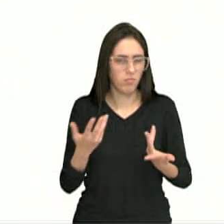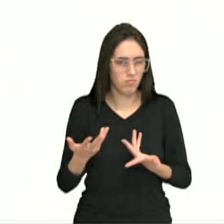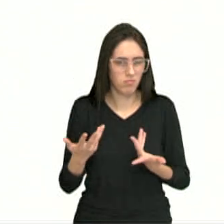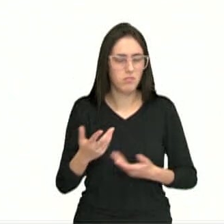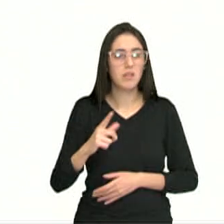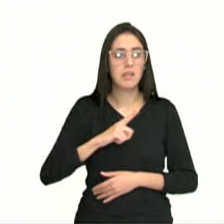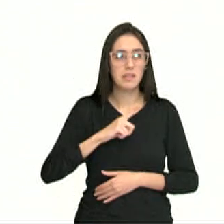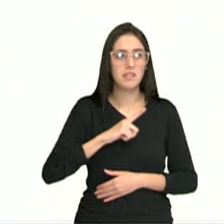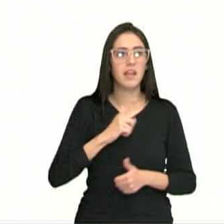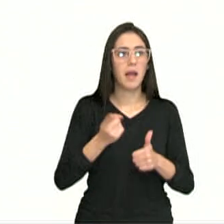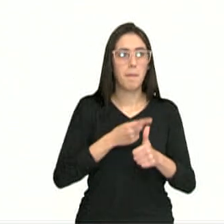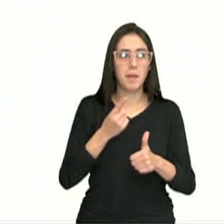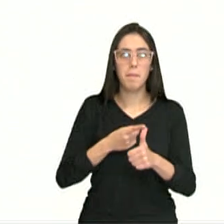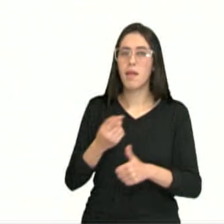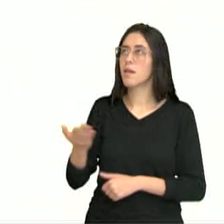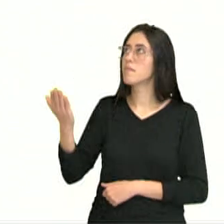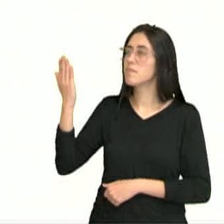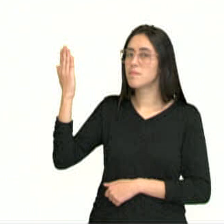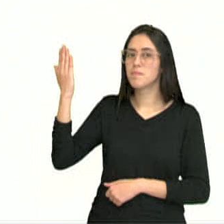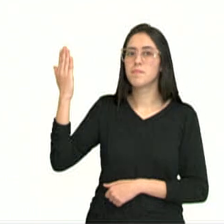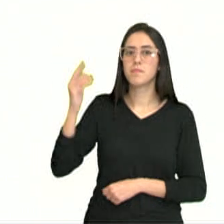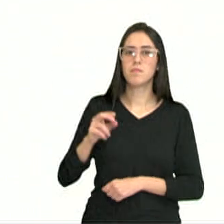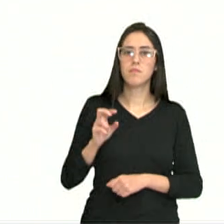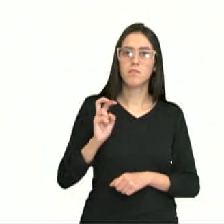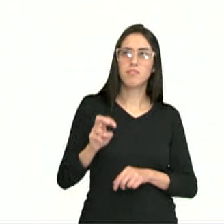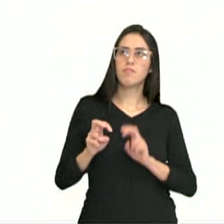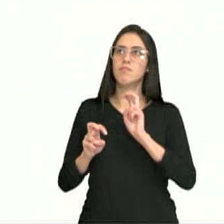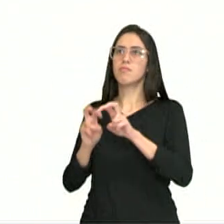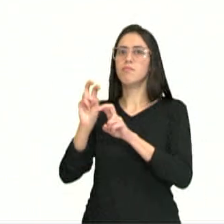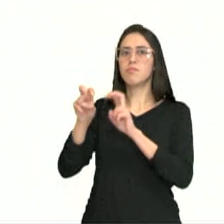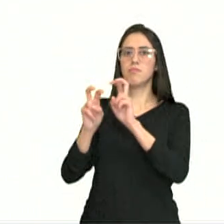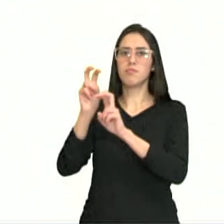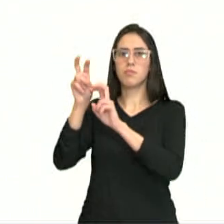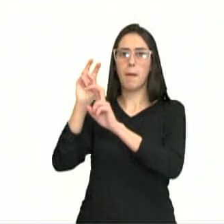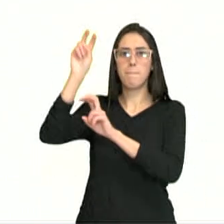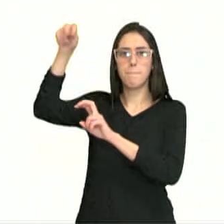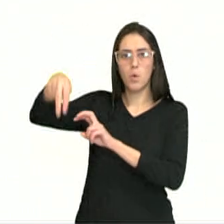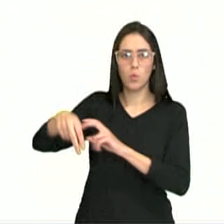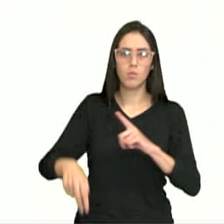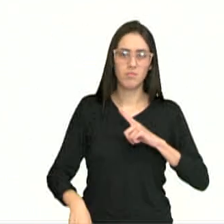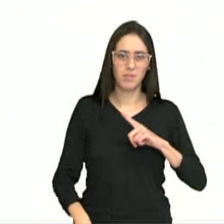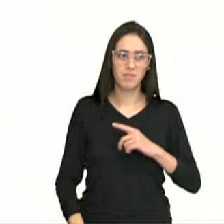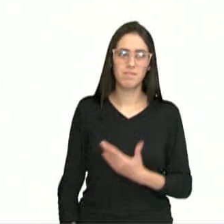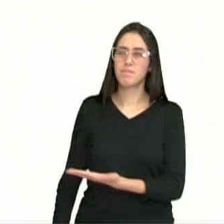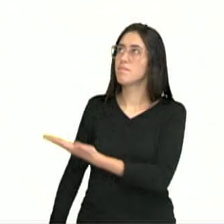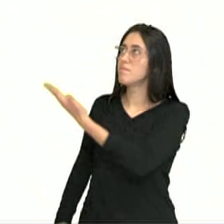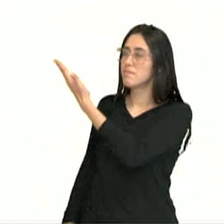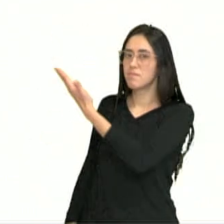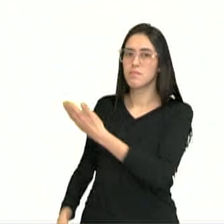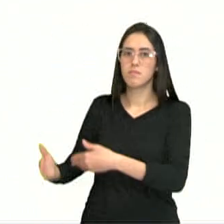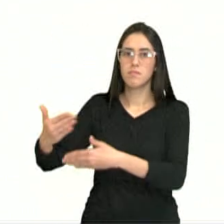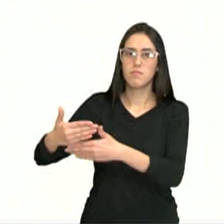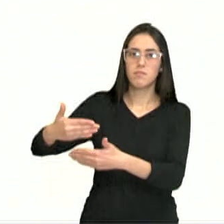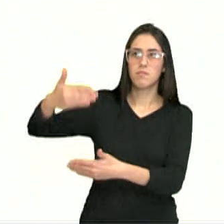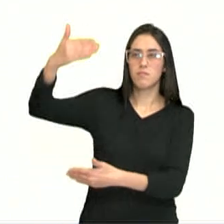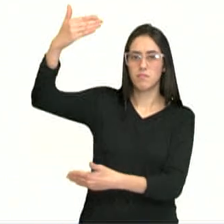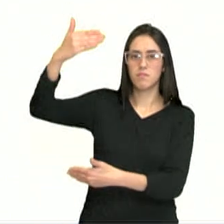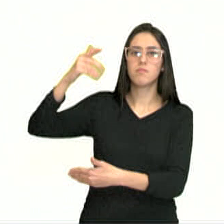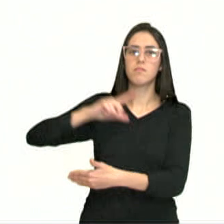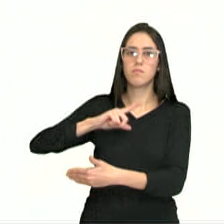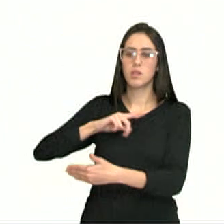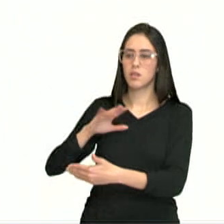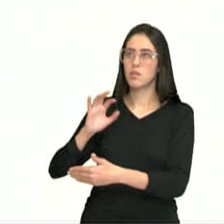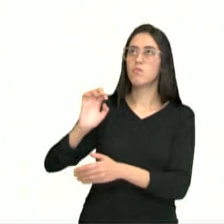a escalada, tá? Como vocês podem visualizar aqui pela animação, então ela é feita em paredes e muros.